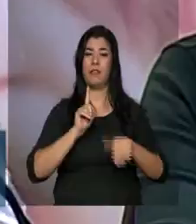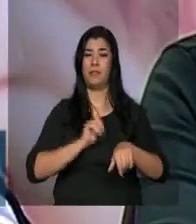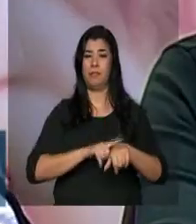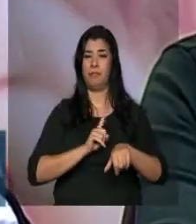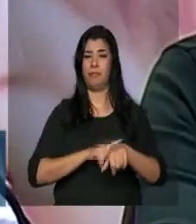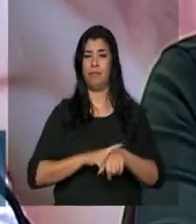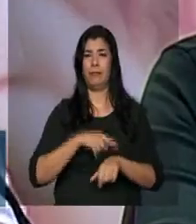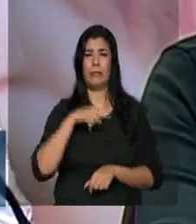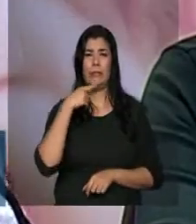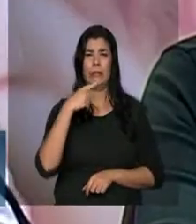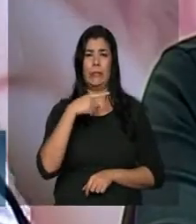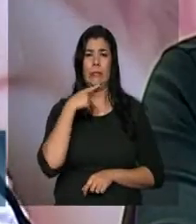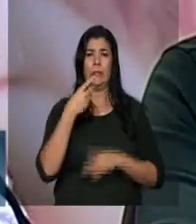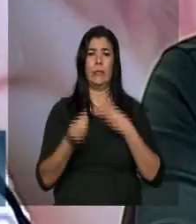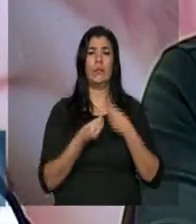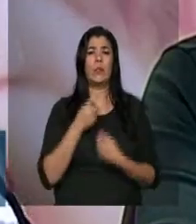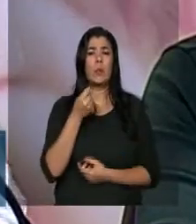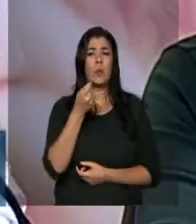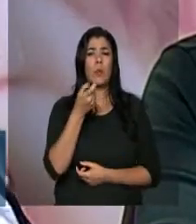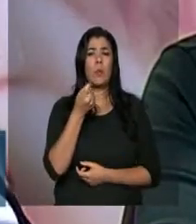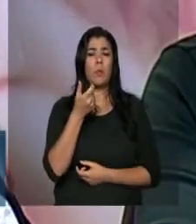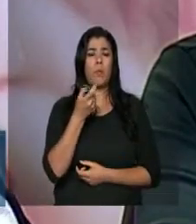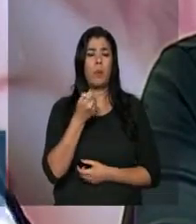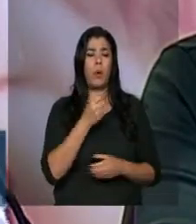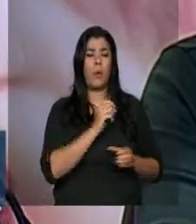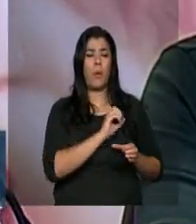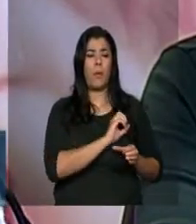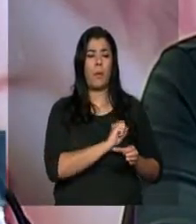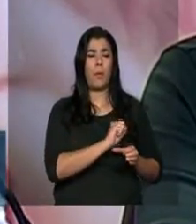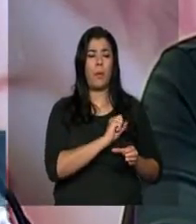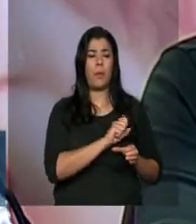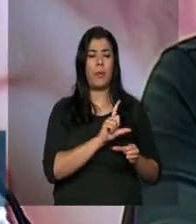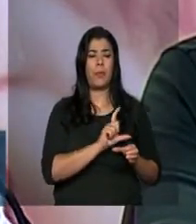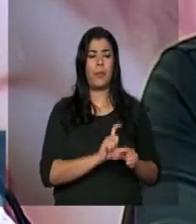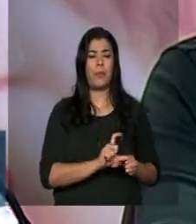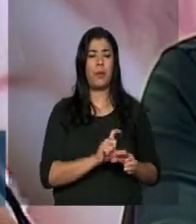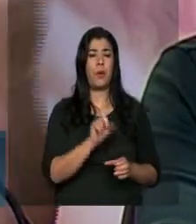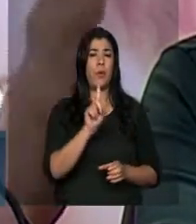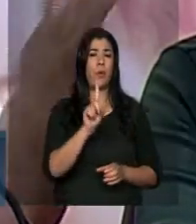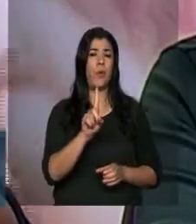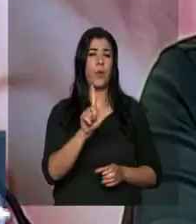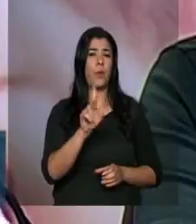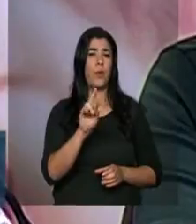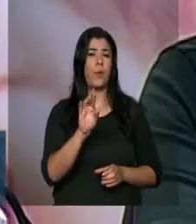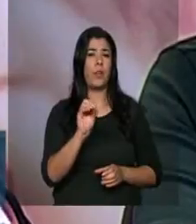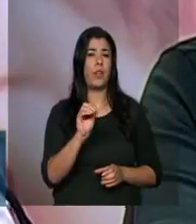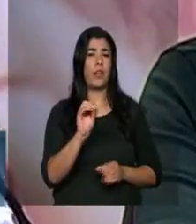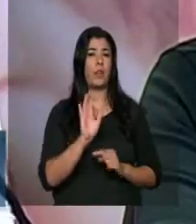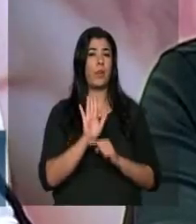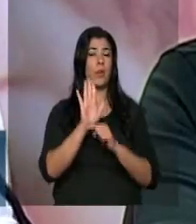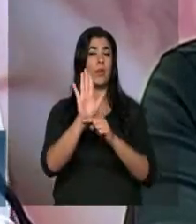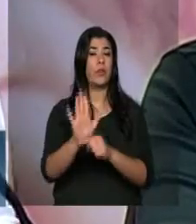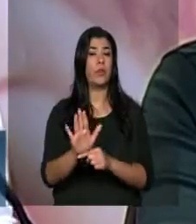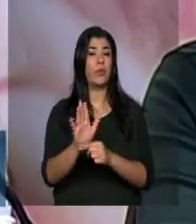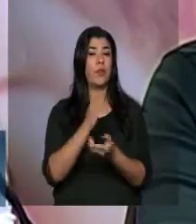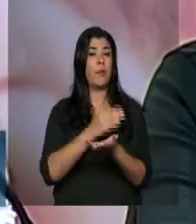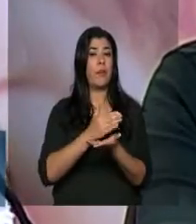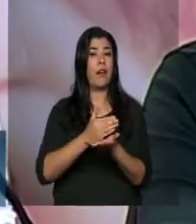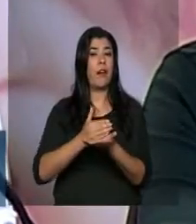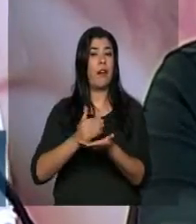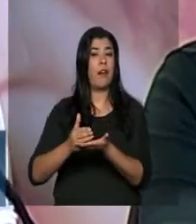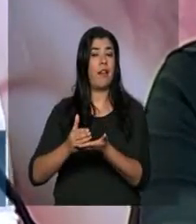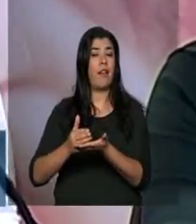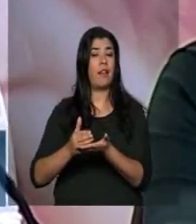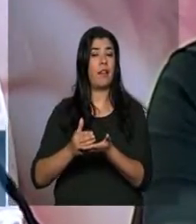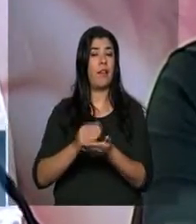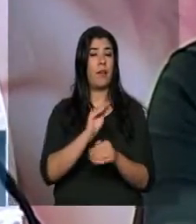Tem tão pouco, esse pouquinho leite ajuda. Um litro de leite humano, né, vai auxiliar 10 bebês prematuros.